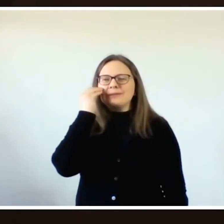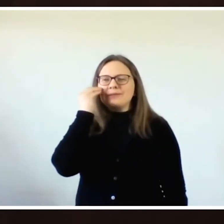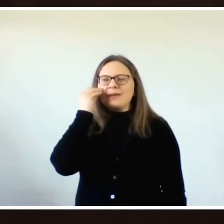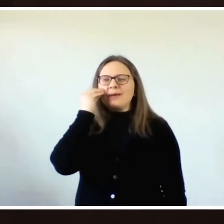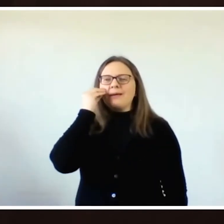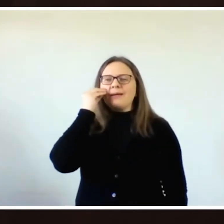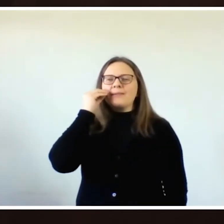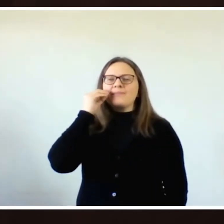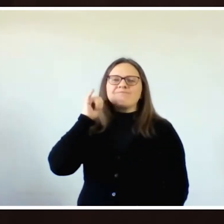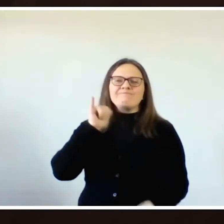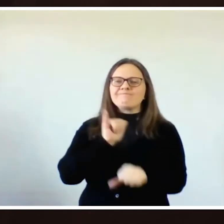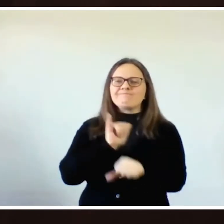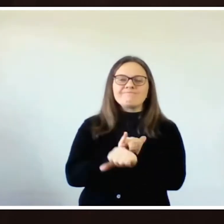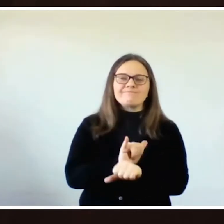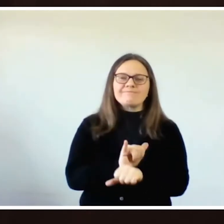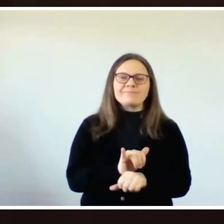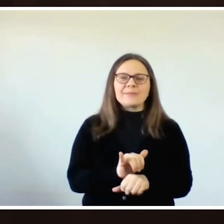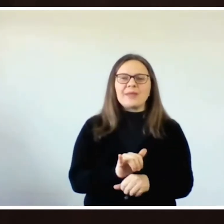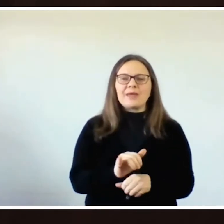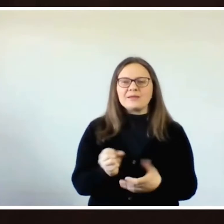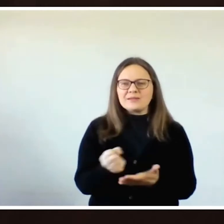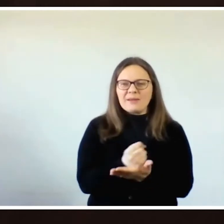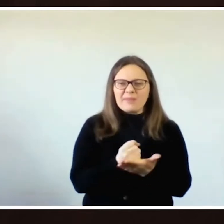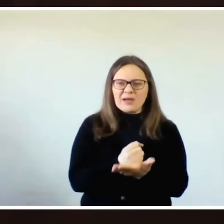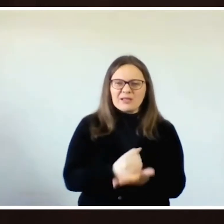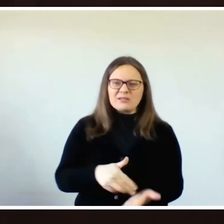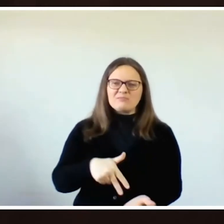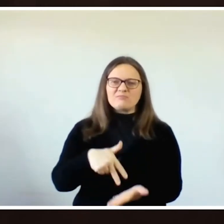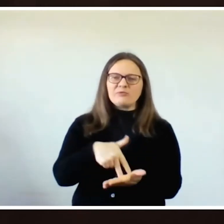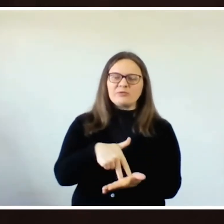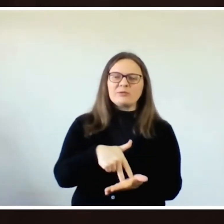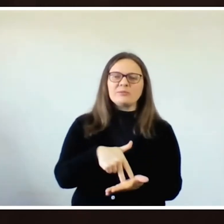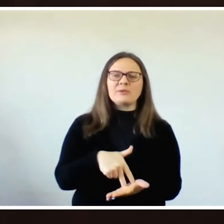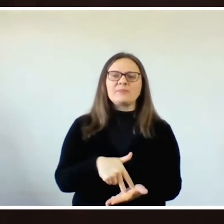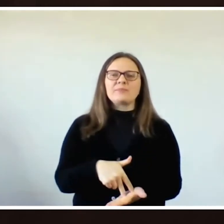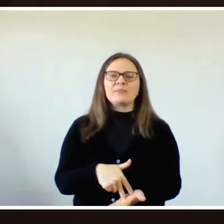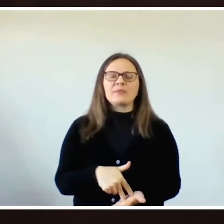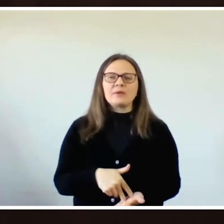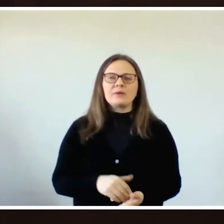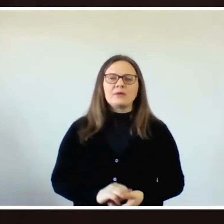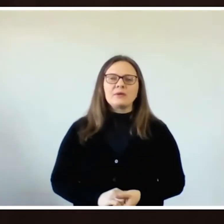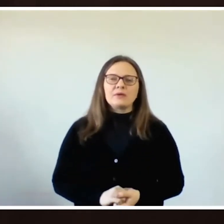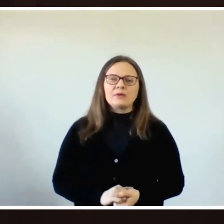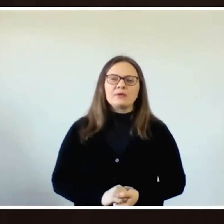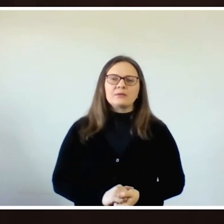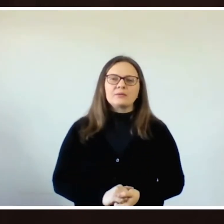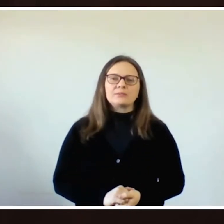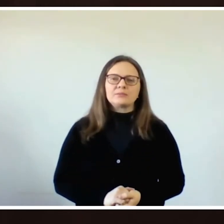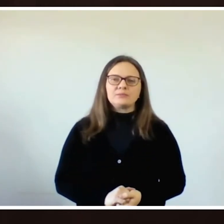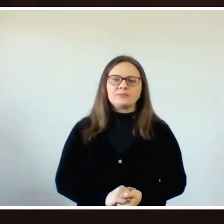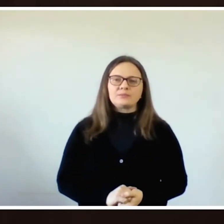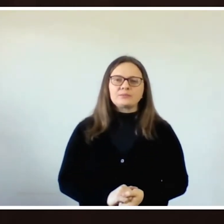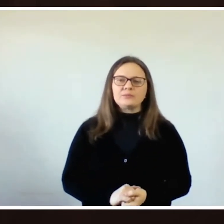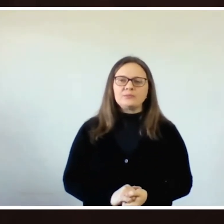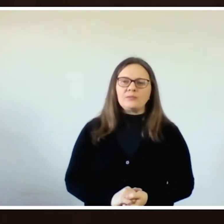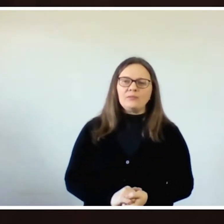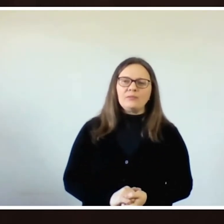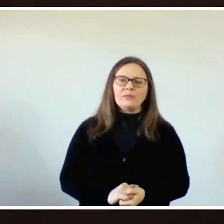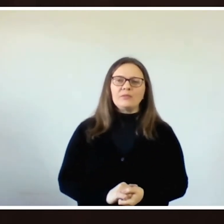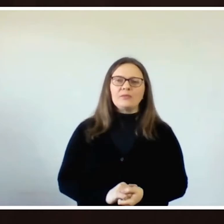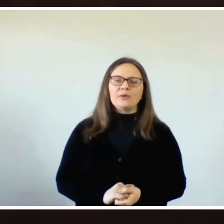1 Coríntios 15, como diz. Isso já é tudo, já estou acrescentando, tá? Não está aqui na minha